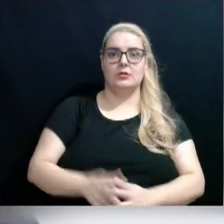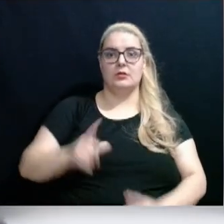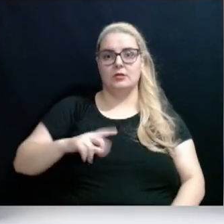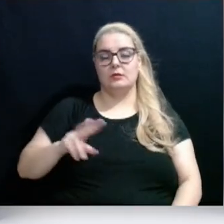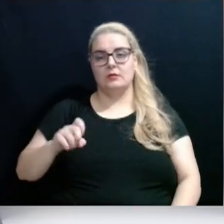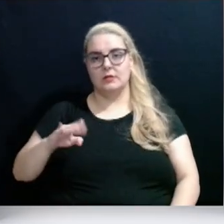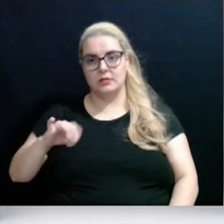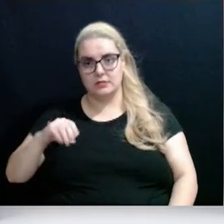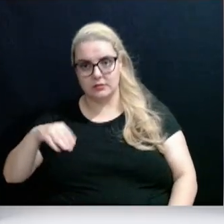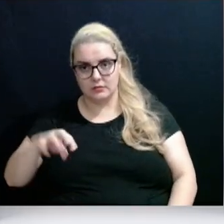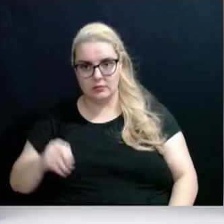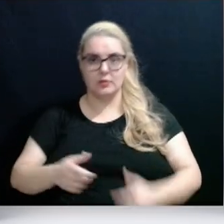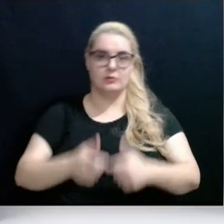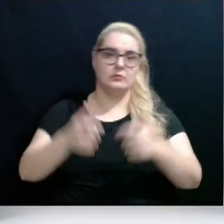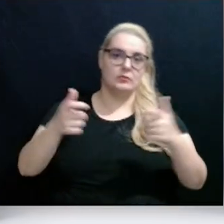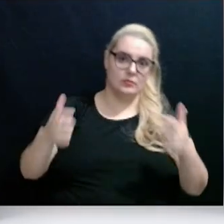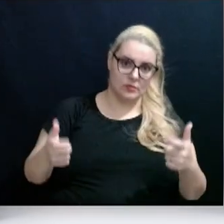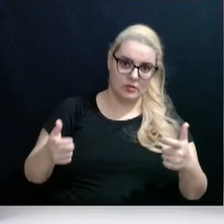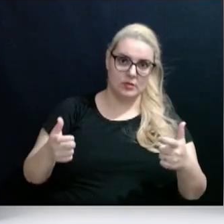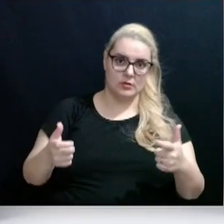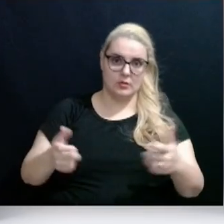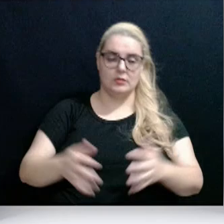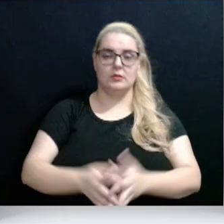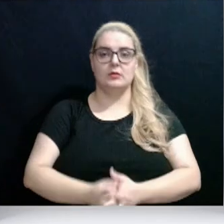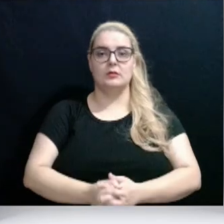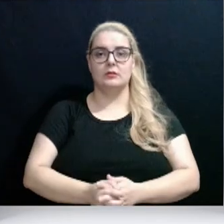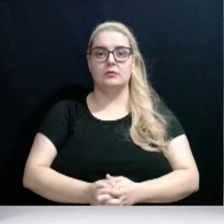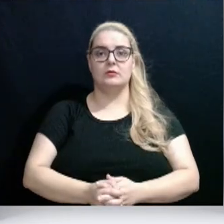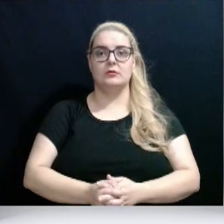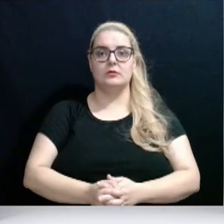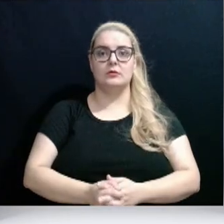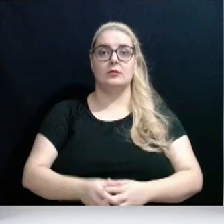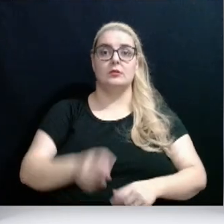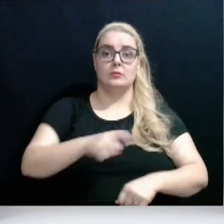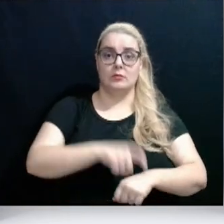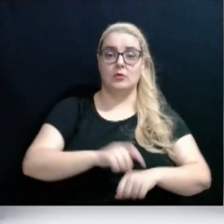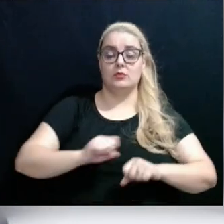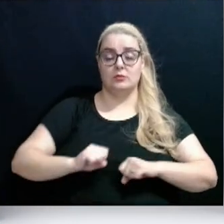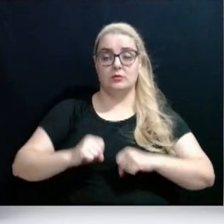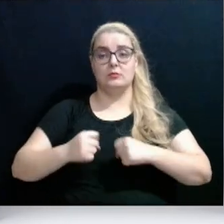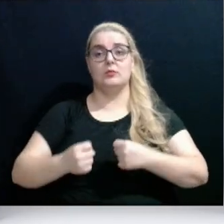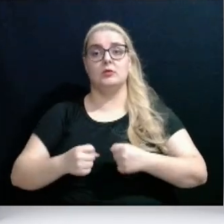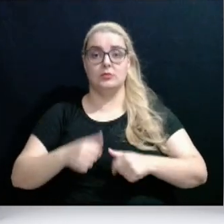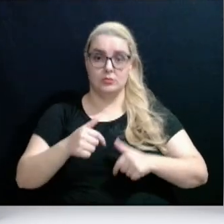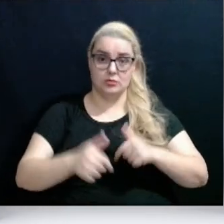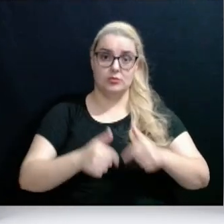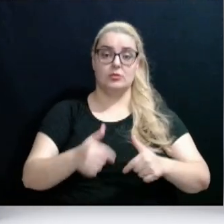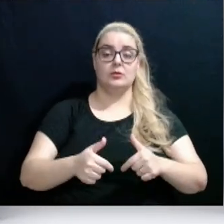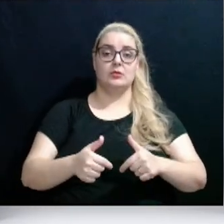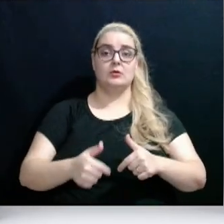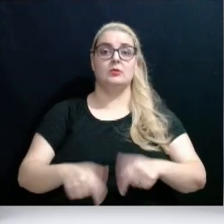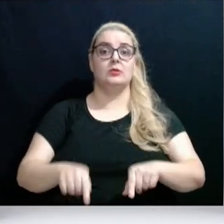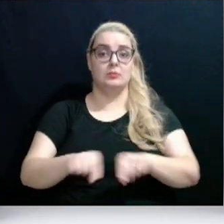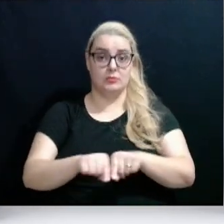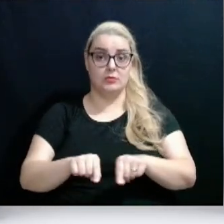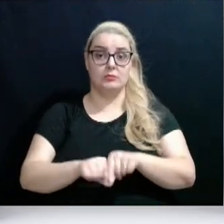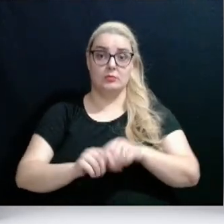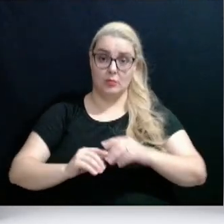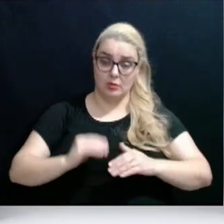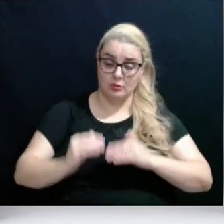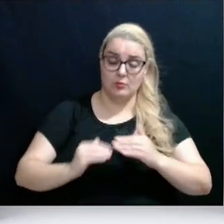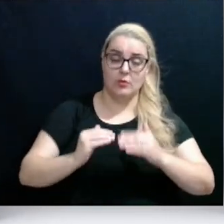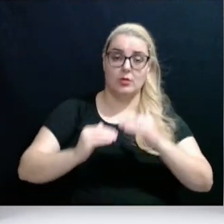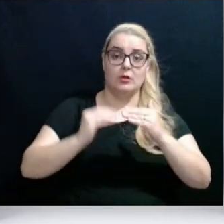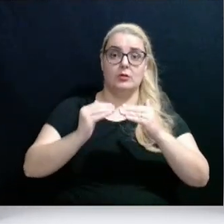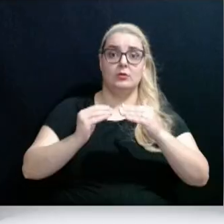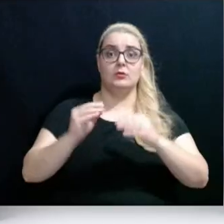vencimento ampliado pelo tempo de dedicação e também pelo seu desempenho dentro